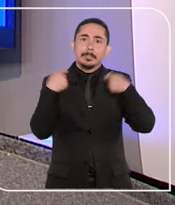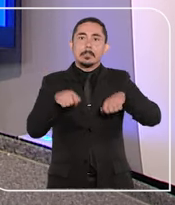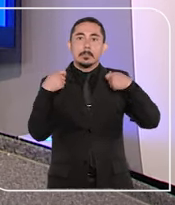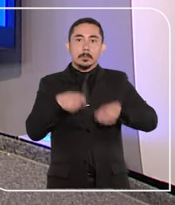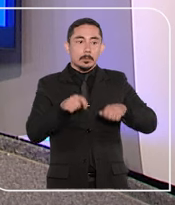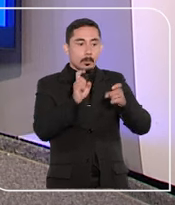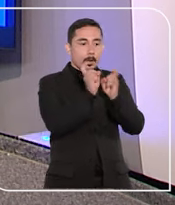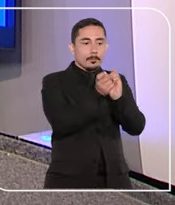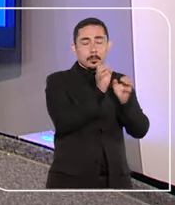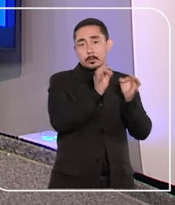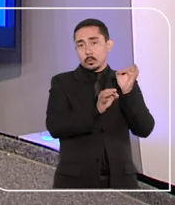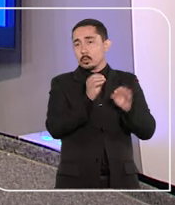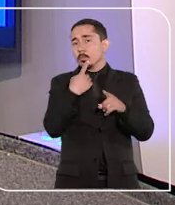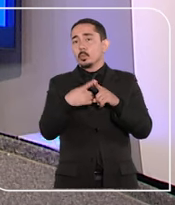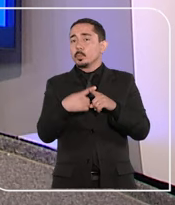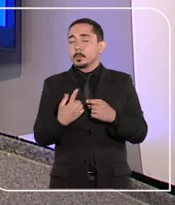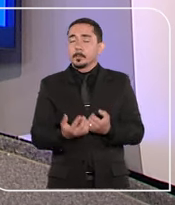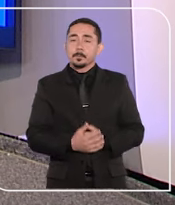administração da justiça.